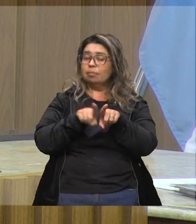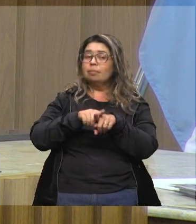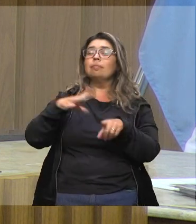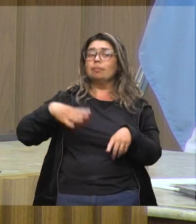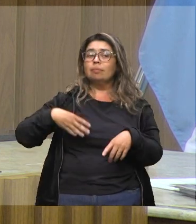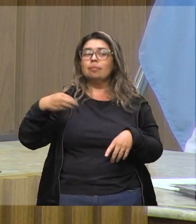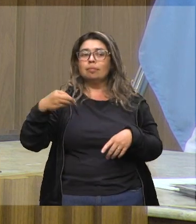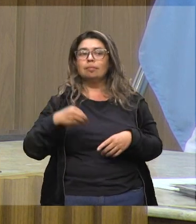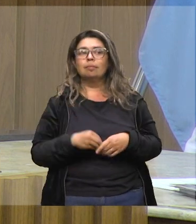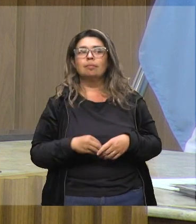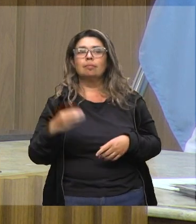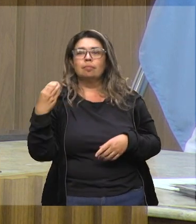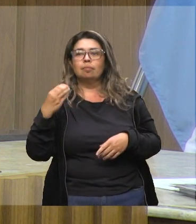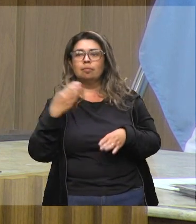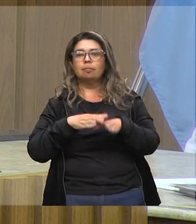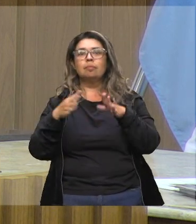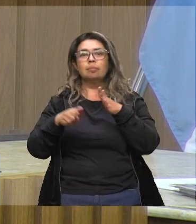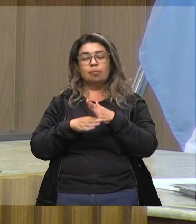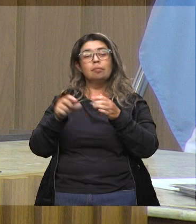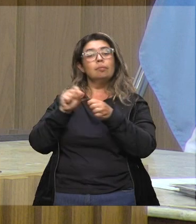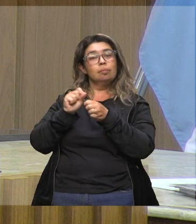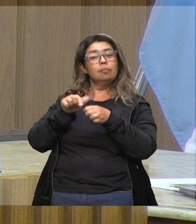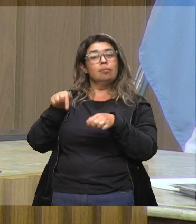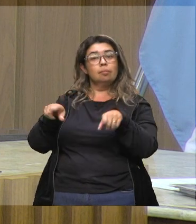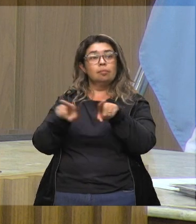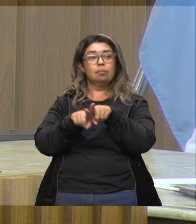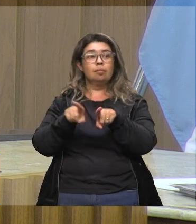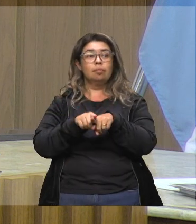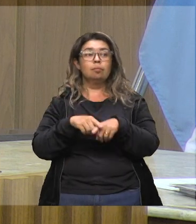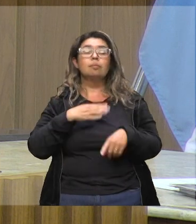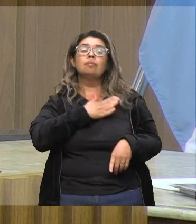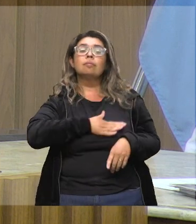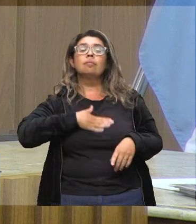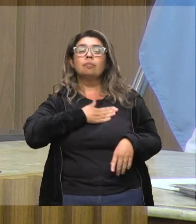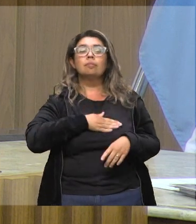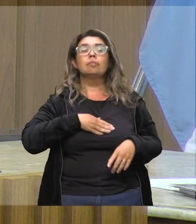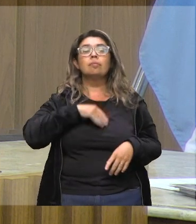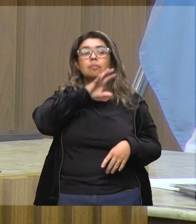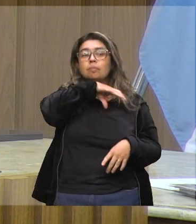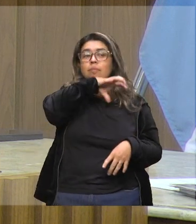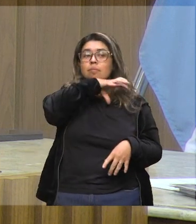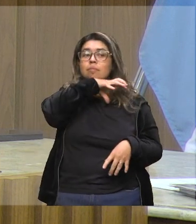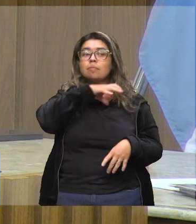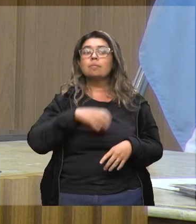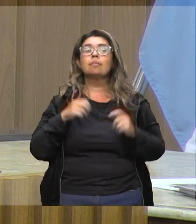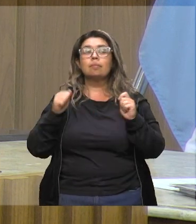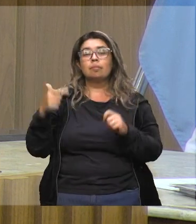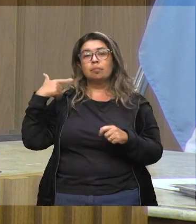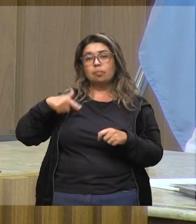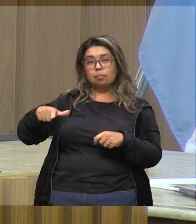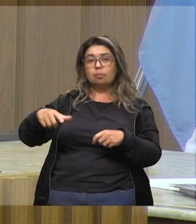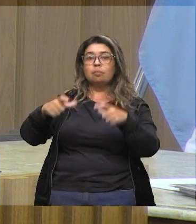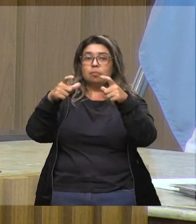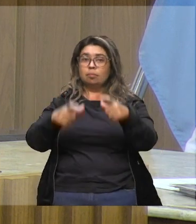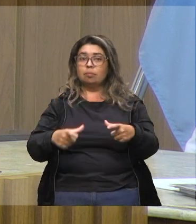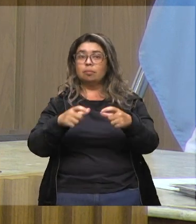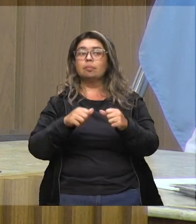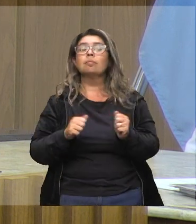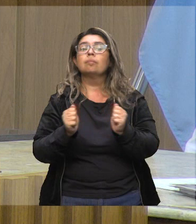eu quero que todo mundo faça isso também. Aquele que gosta de animais, ir lá no parque, desfrutar daquele lugar maravilhoso com seus